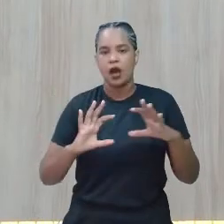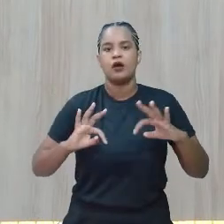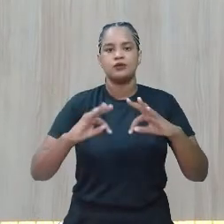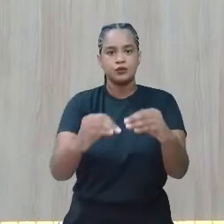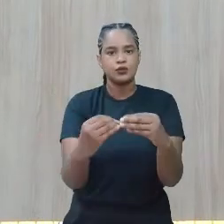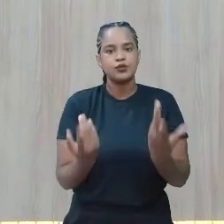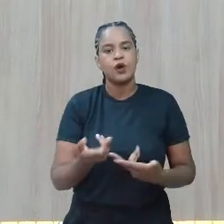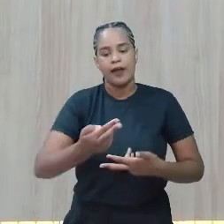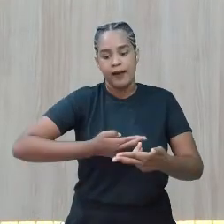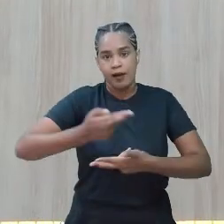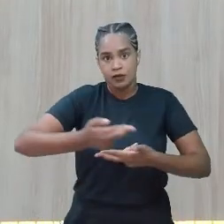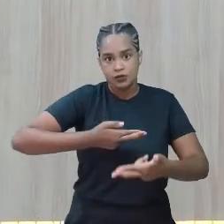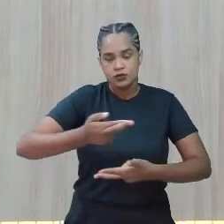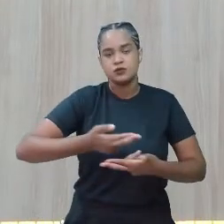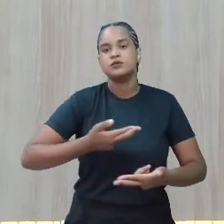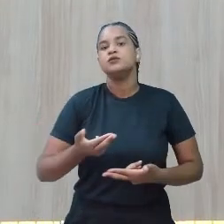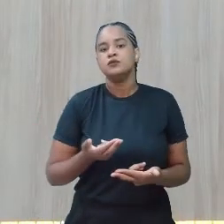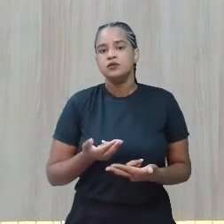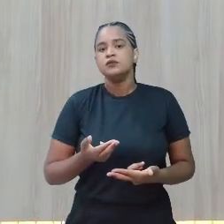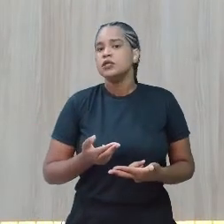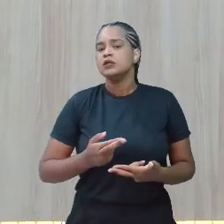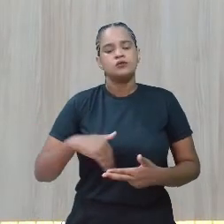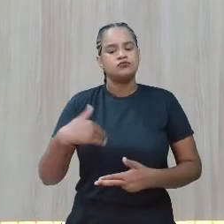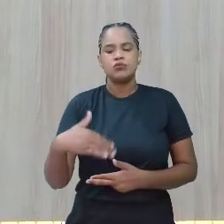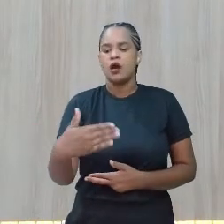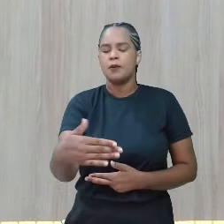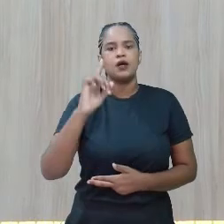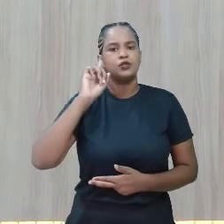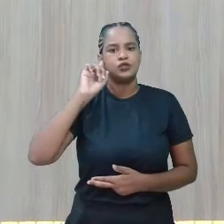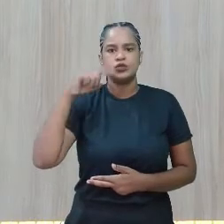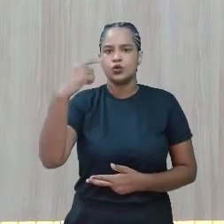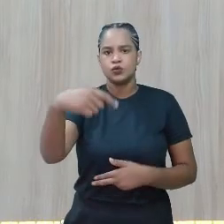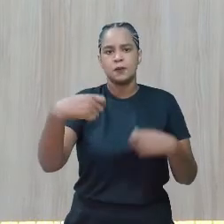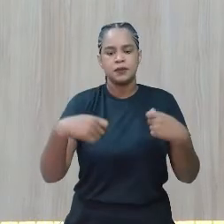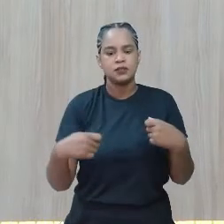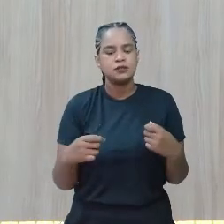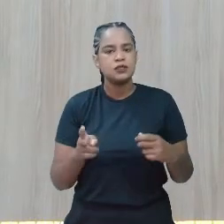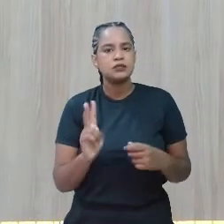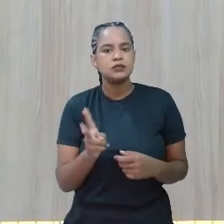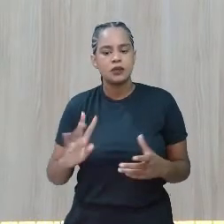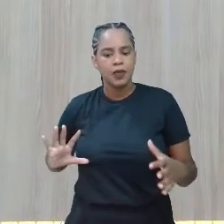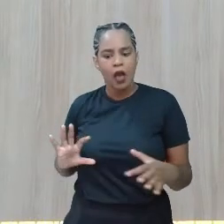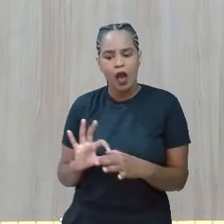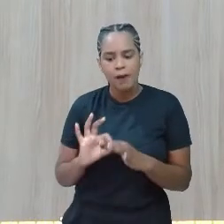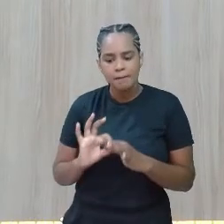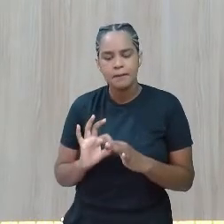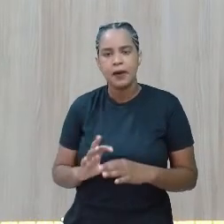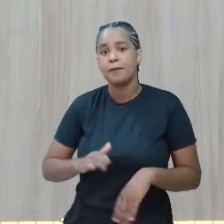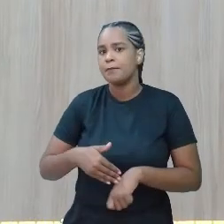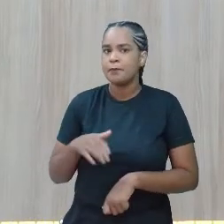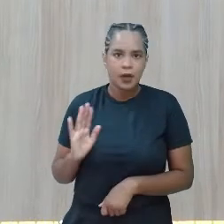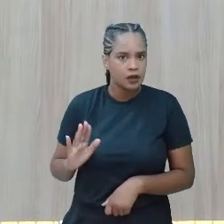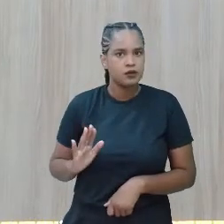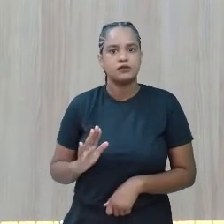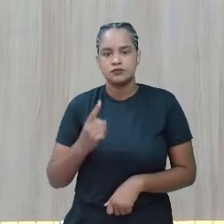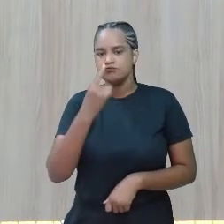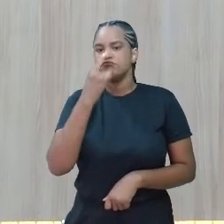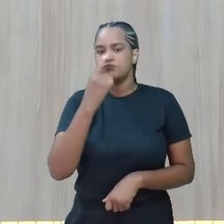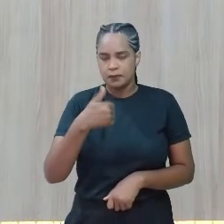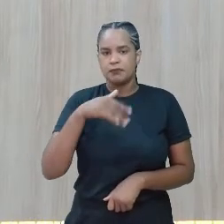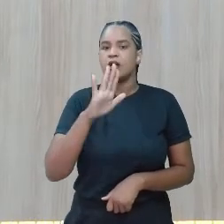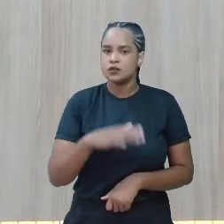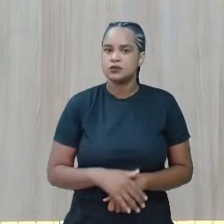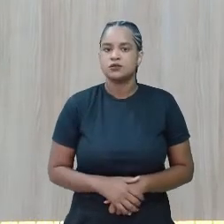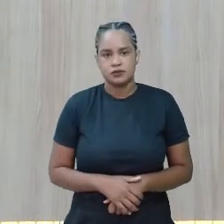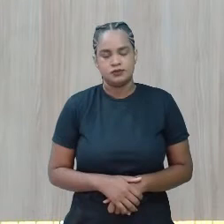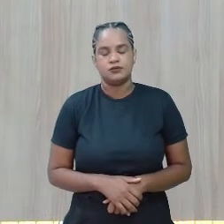esse relacionamento, ele a cada dia tem que ser estreitado, não é? Ele tem que aumentar, a cada